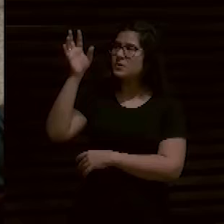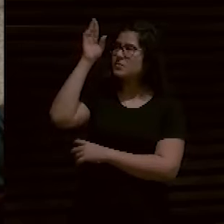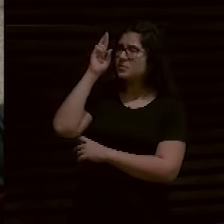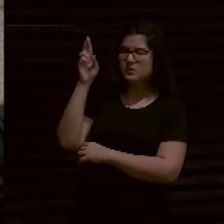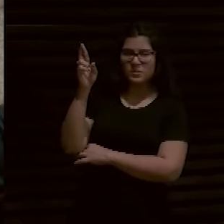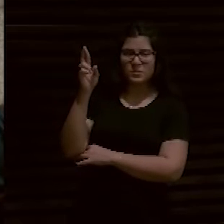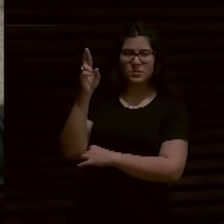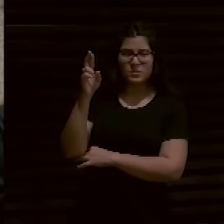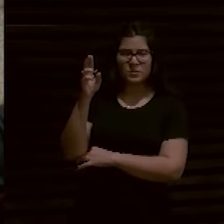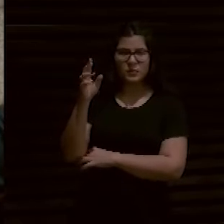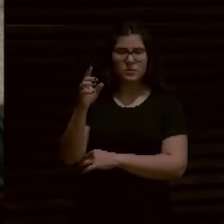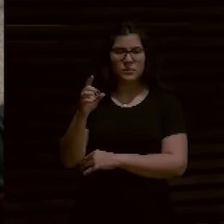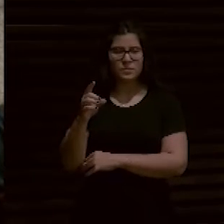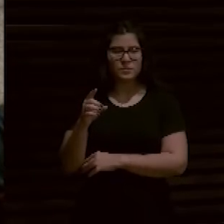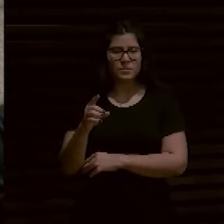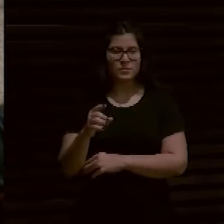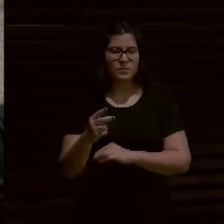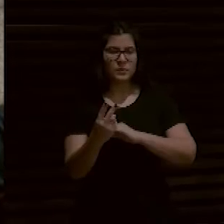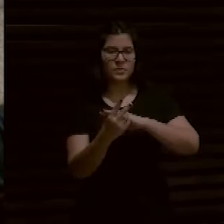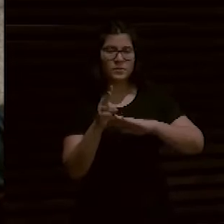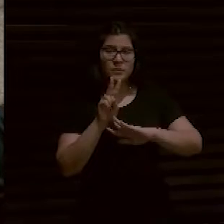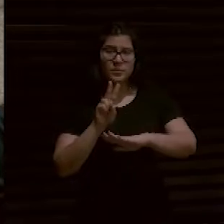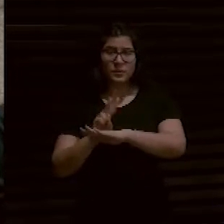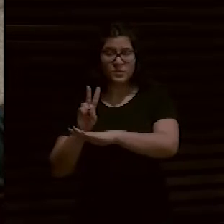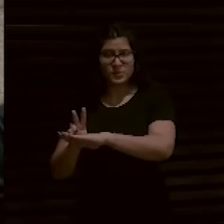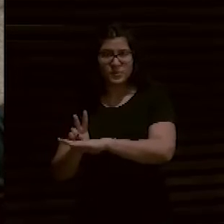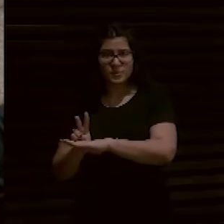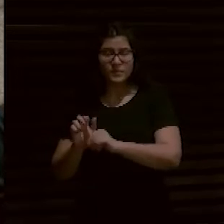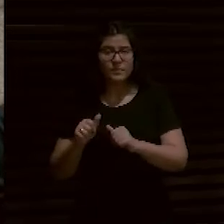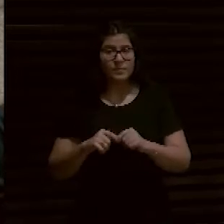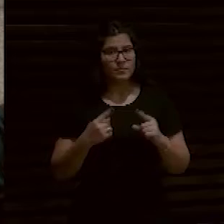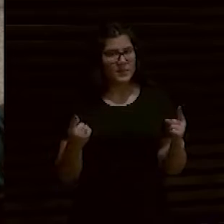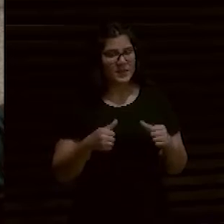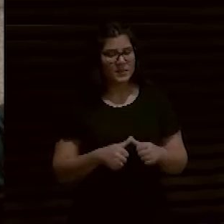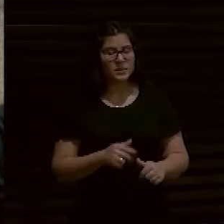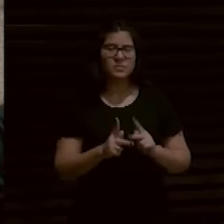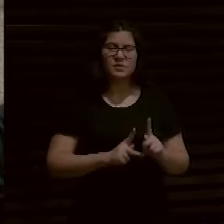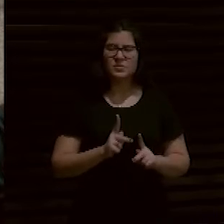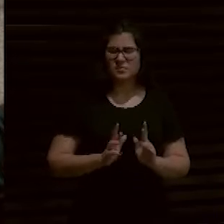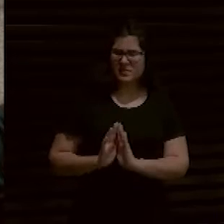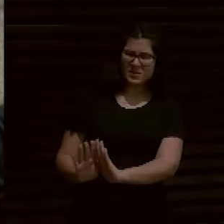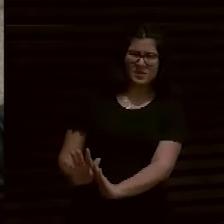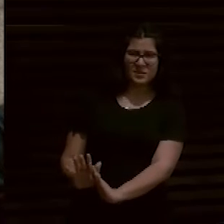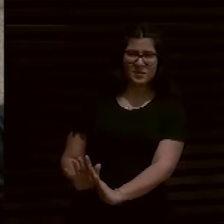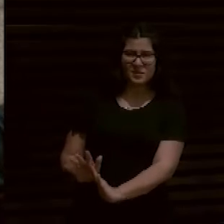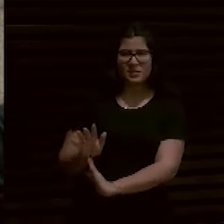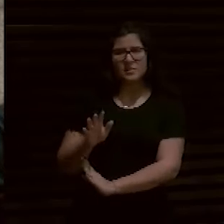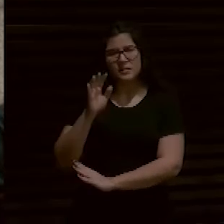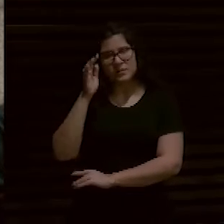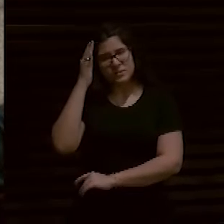seja protegido. Mas esse povo não queria saber do Senhor.